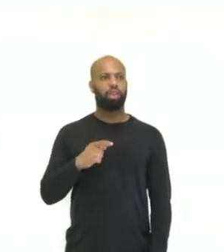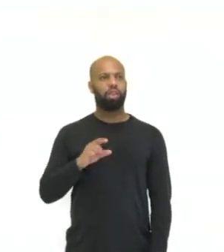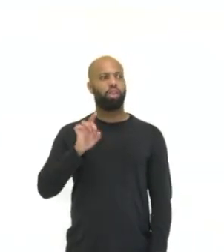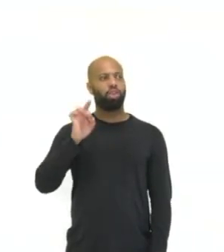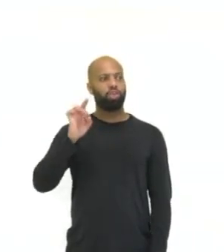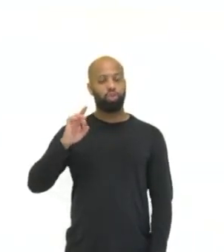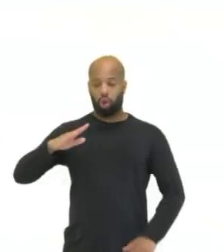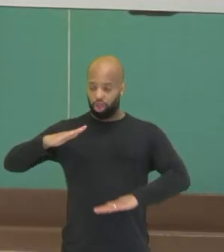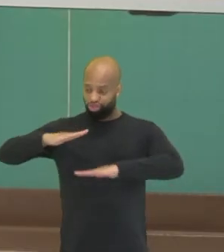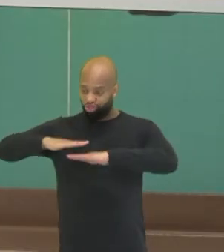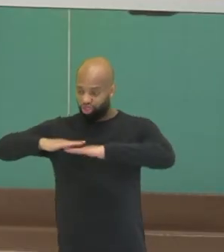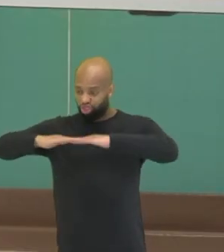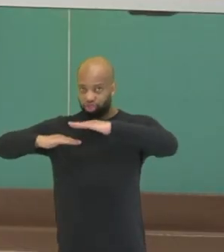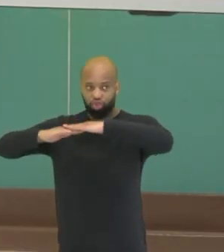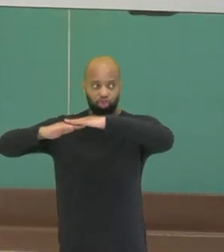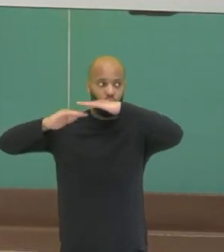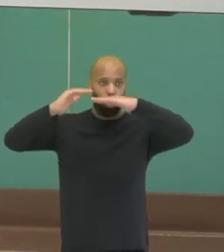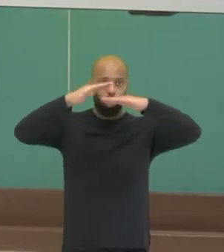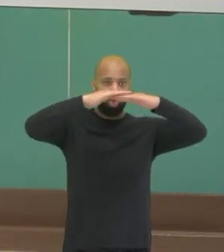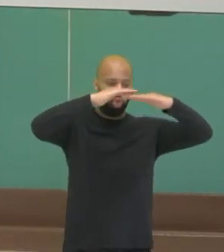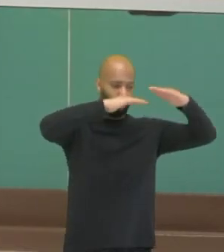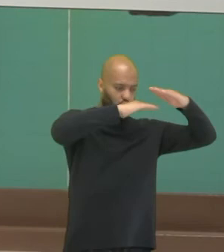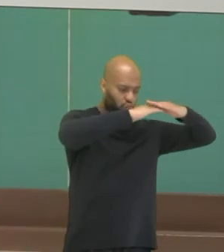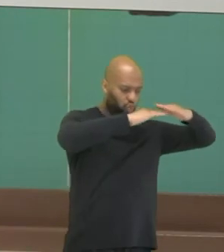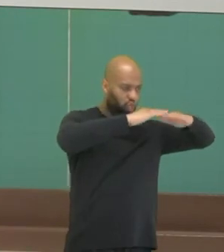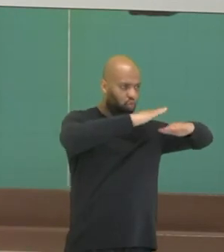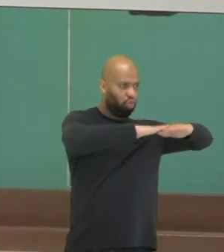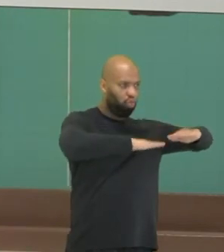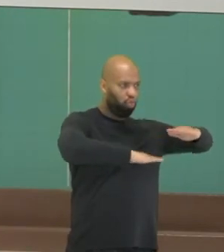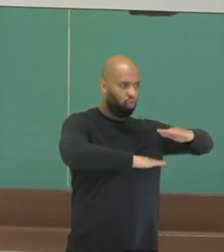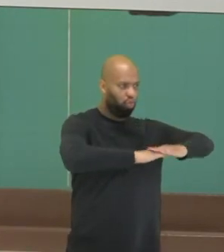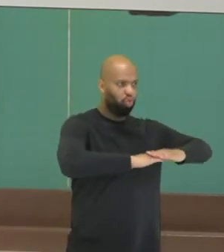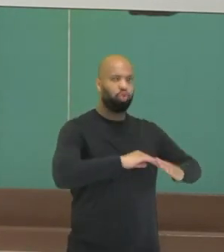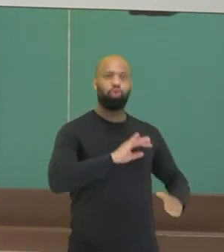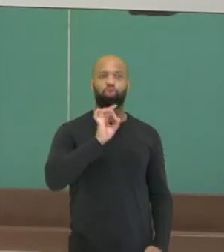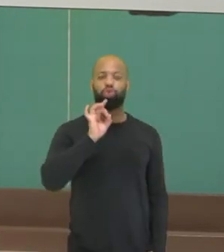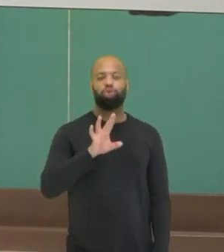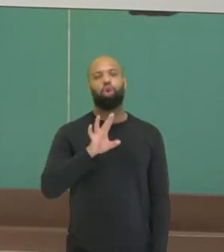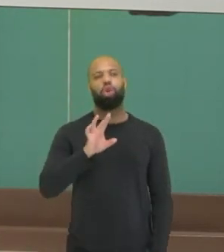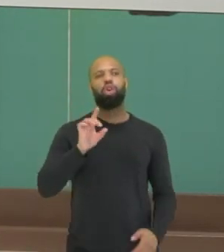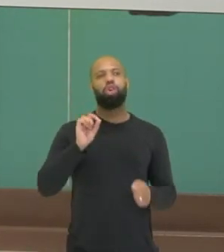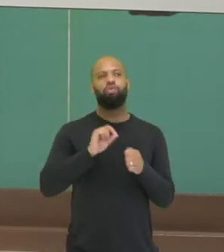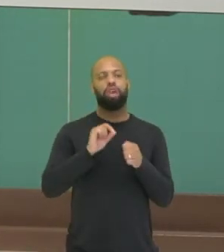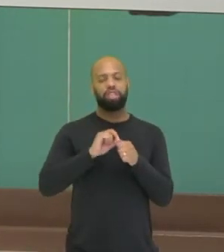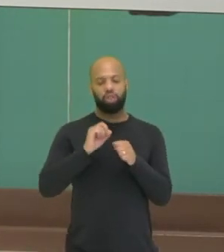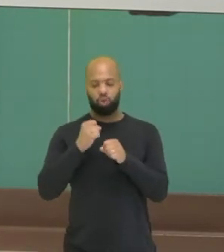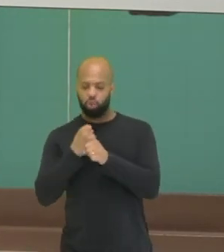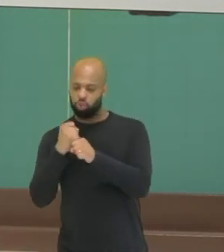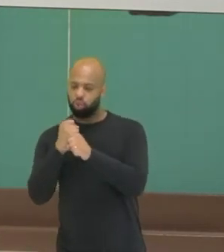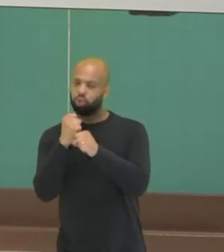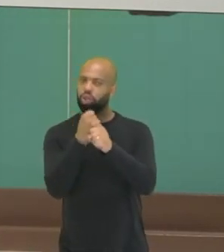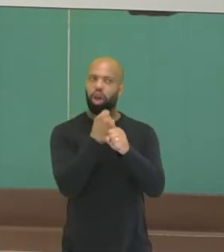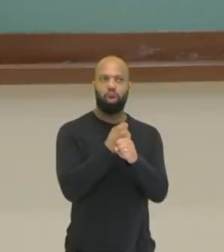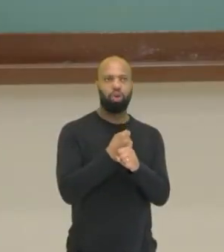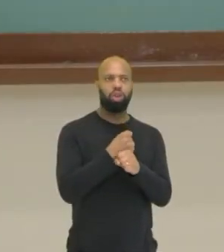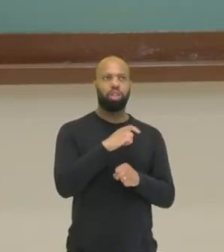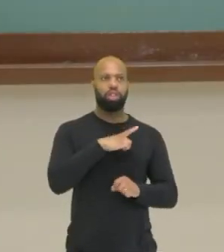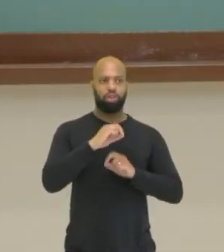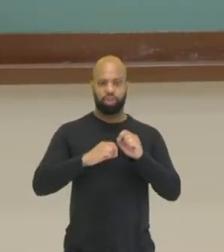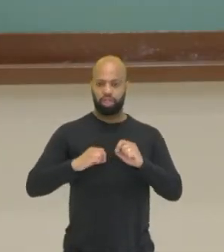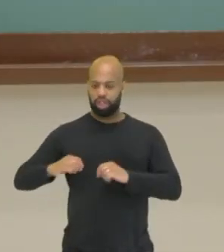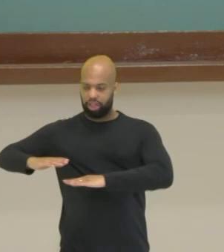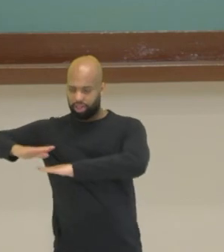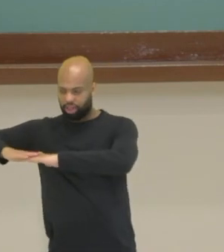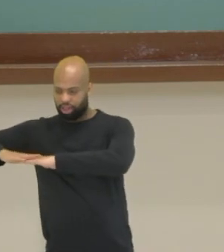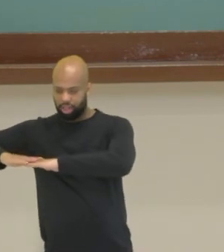tijolos? Como que isso fica de pé, professor? É fantástico. Vão fazendo as construções, tem que fazer junto, simultâneo, né? O lado direito e o